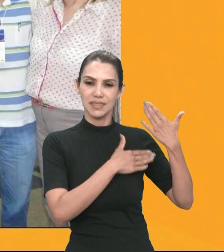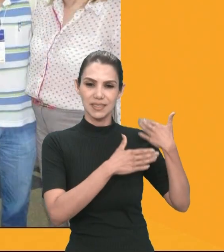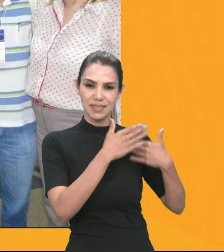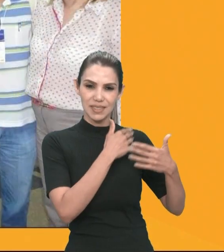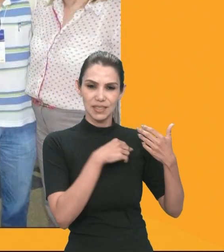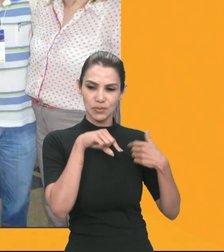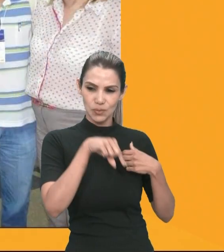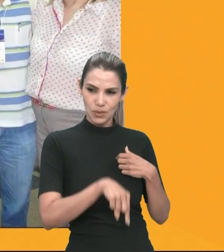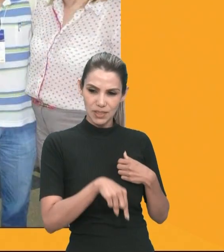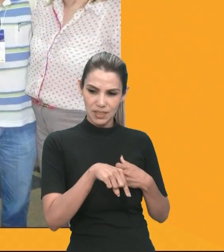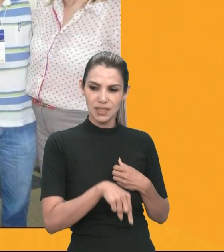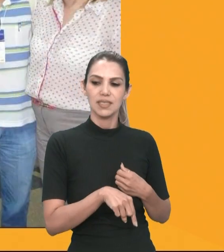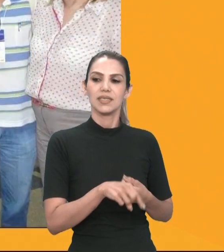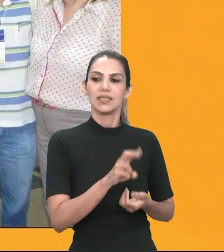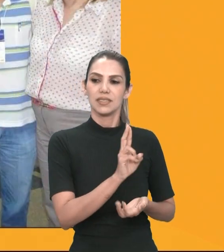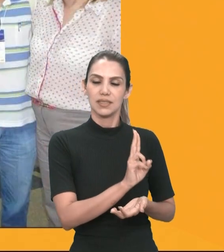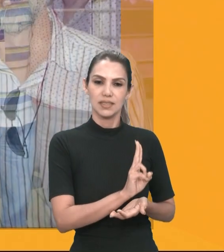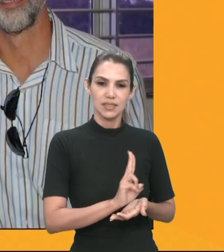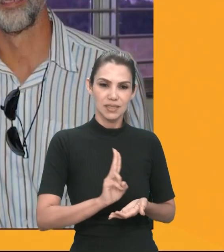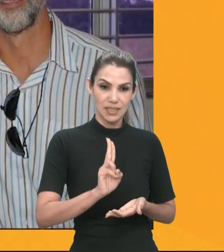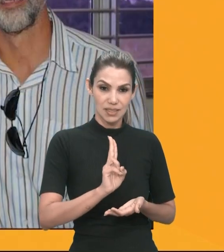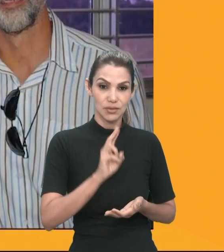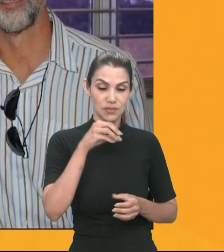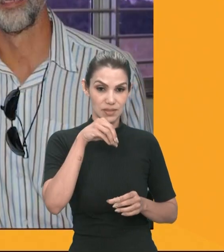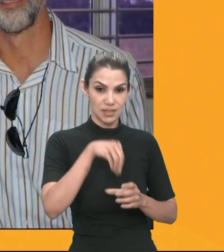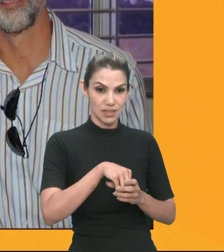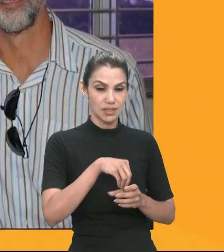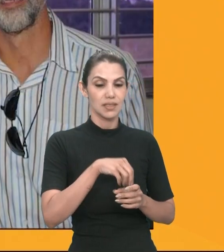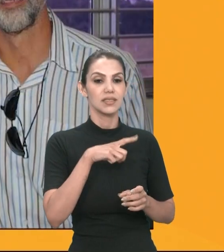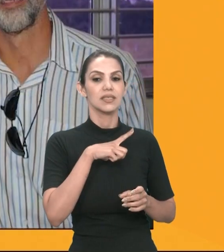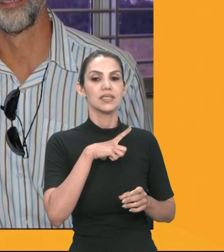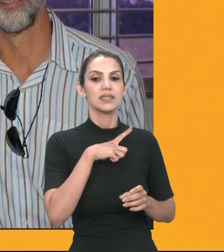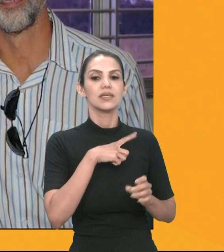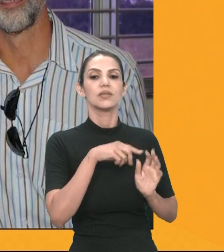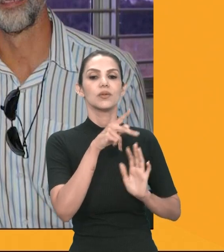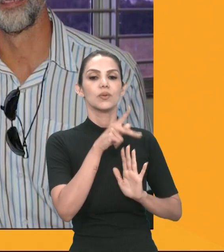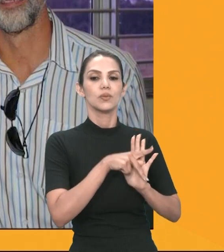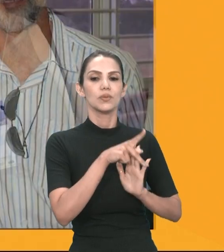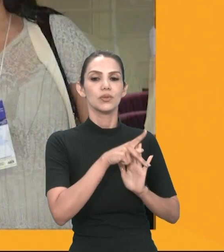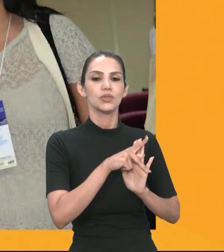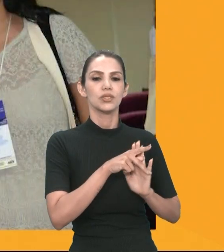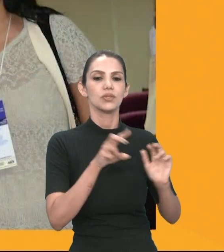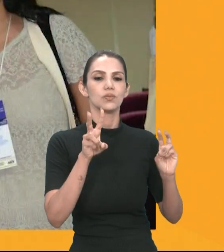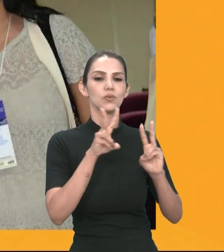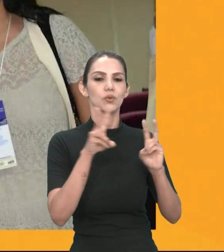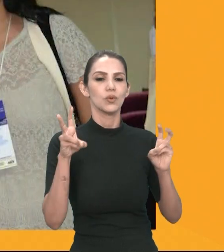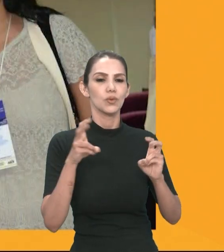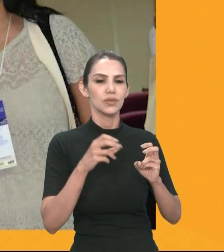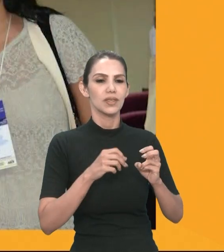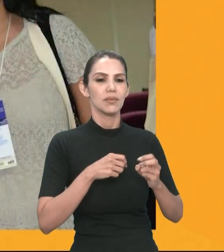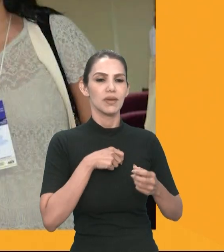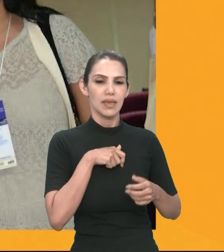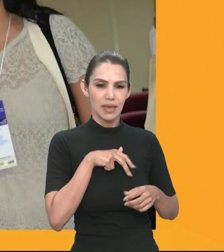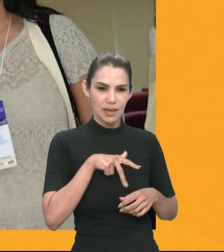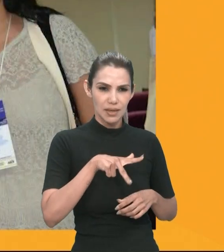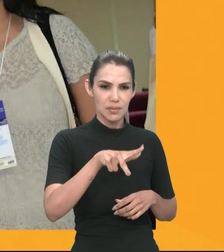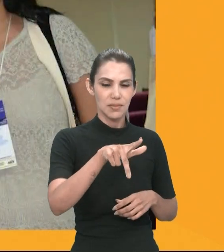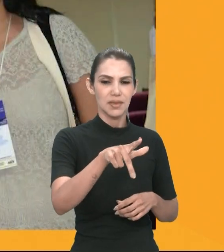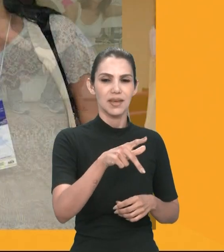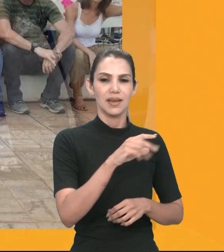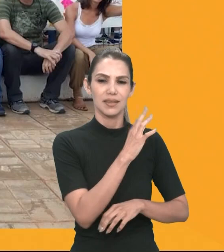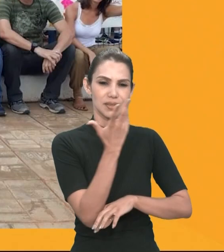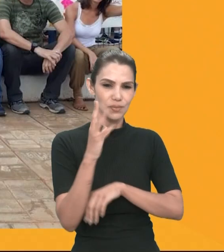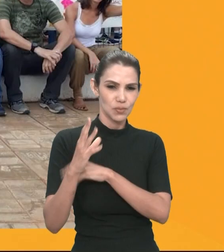era um projeto de extensão que ficou por 10 anos na UFG, chamada Caminhada Ecológica. Quando eu cheguei aqui, a 5ª já